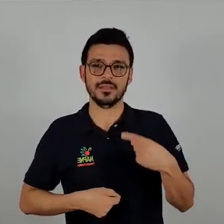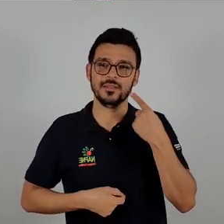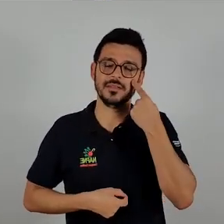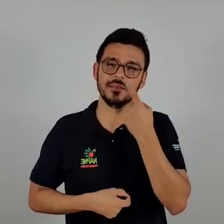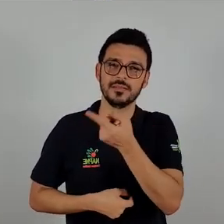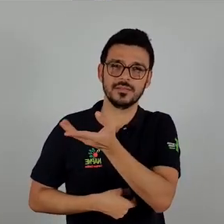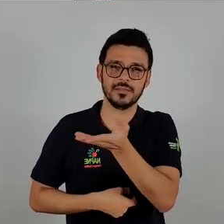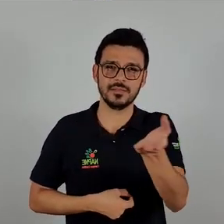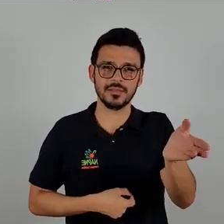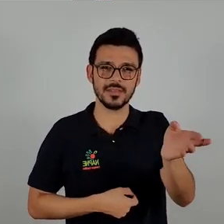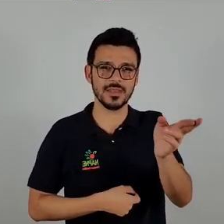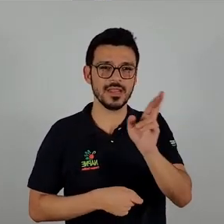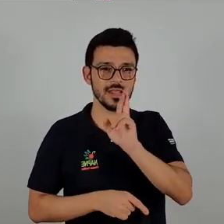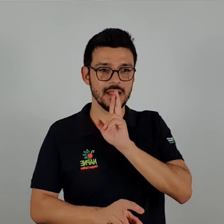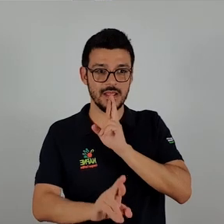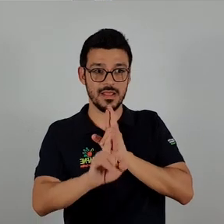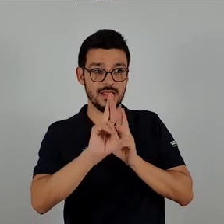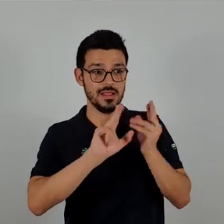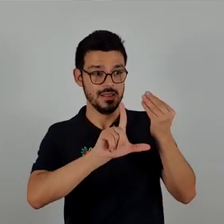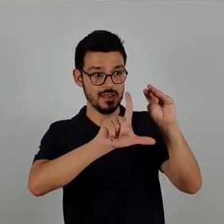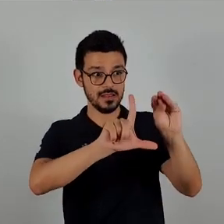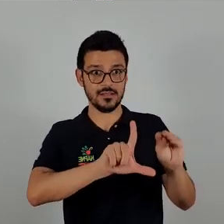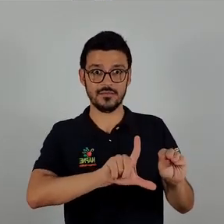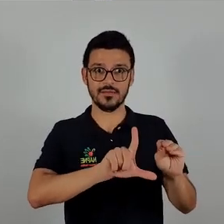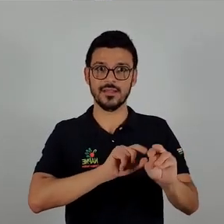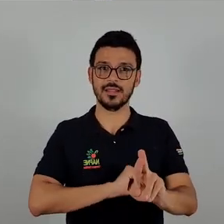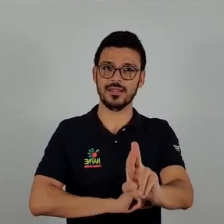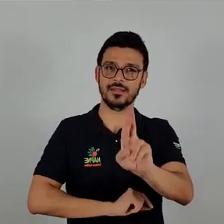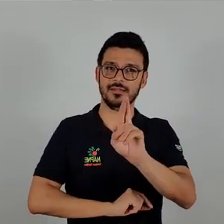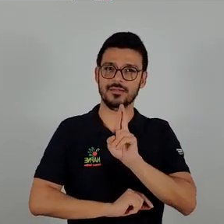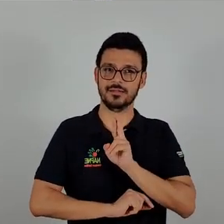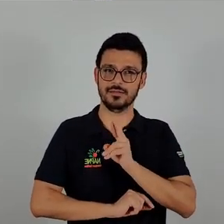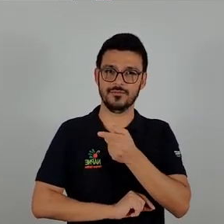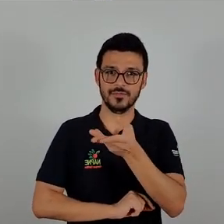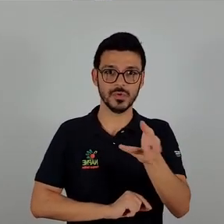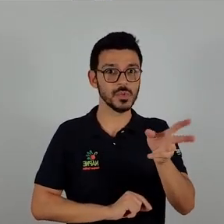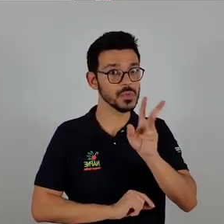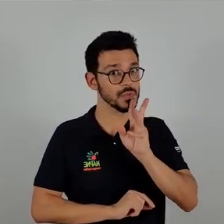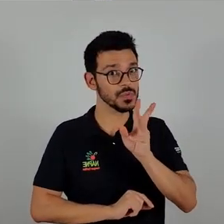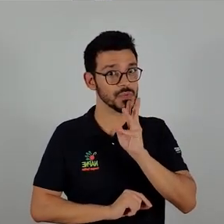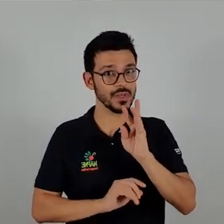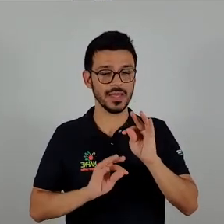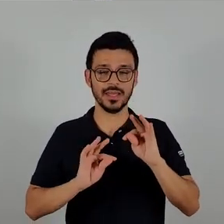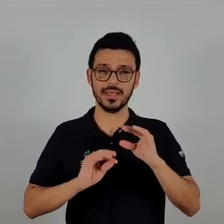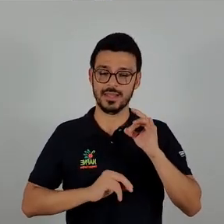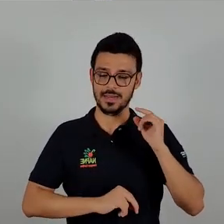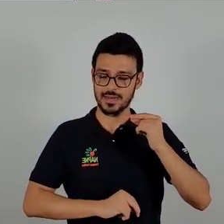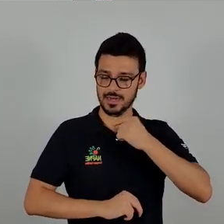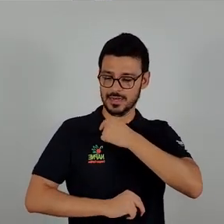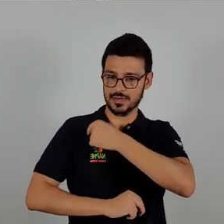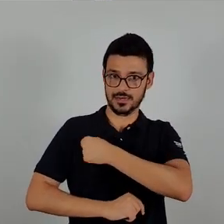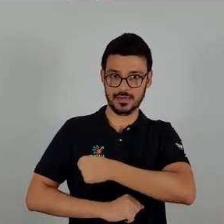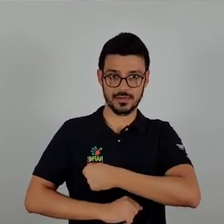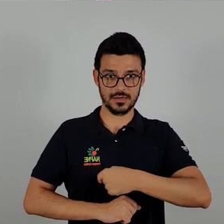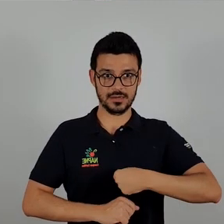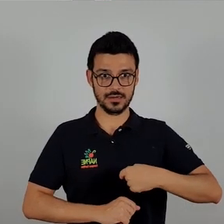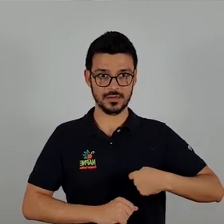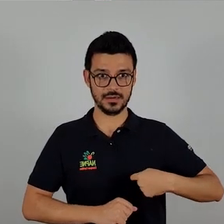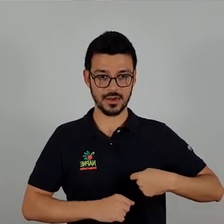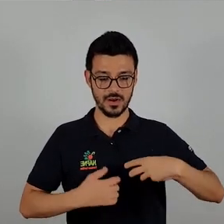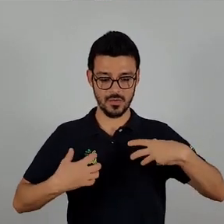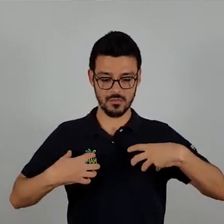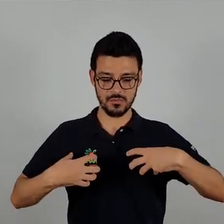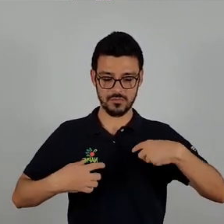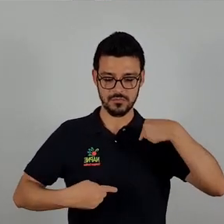Então, o coração é a alegria, prejudicialmente a euforia. Então, eu vou falar aqui os ruins, né? Para a gente entender. Então,